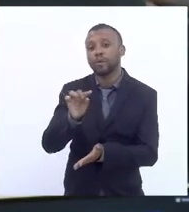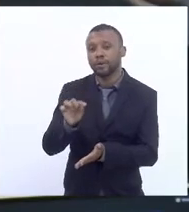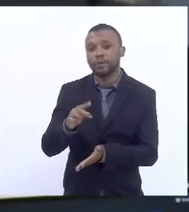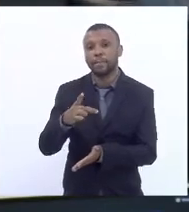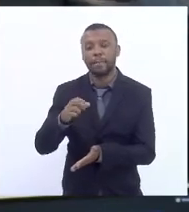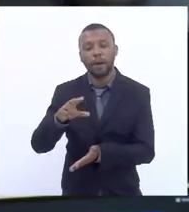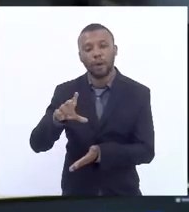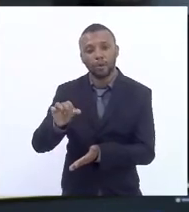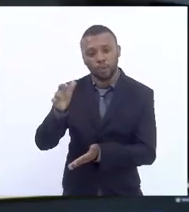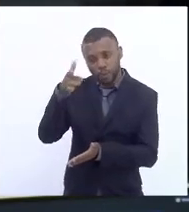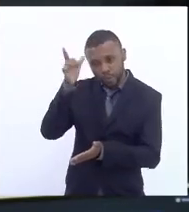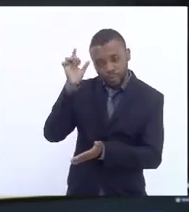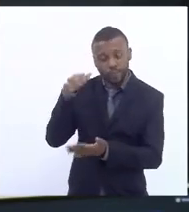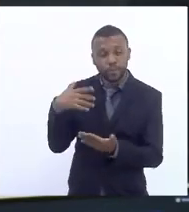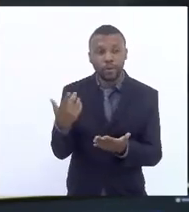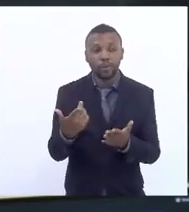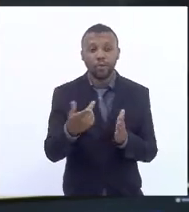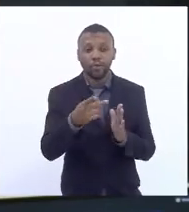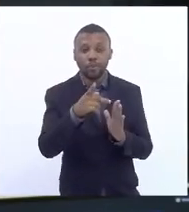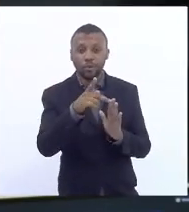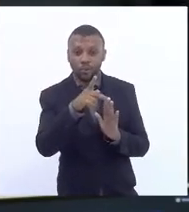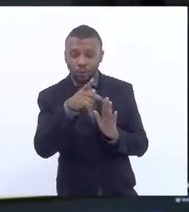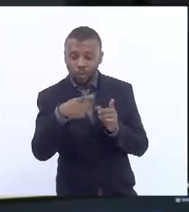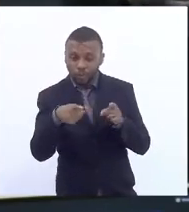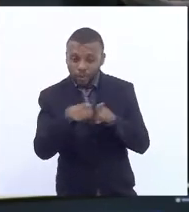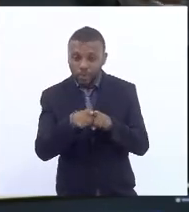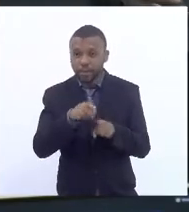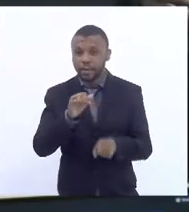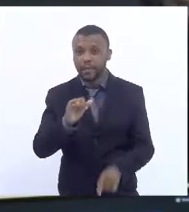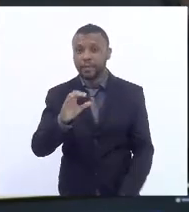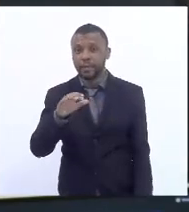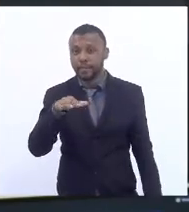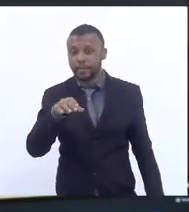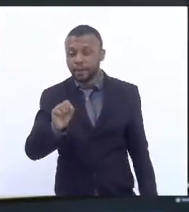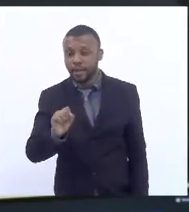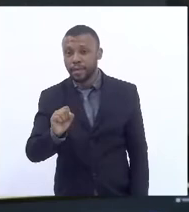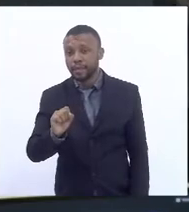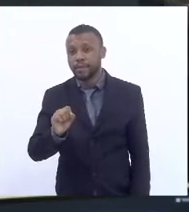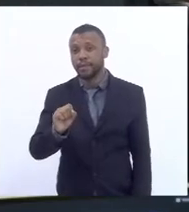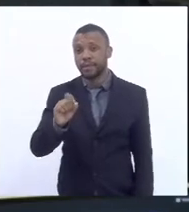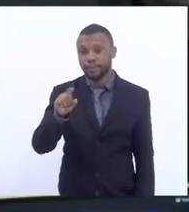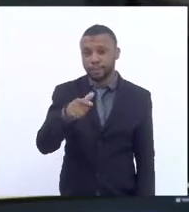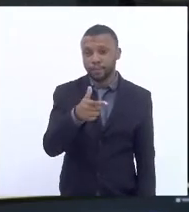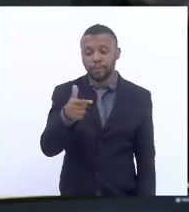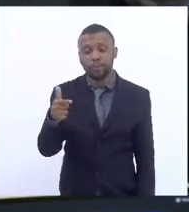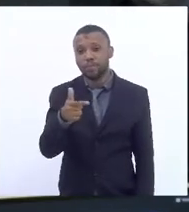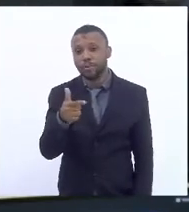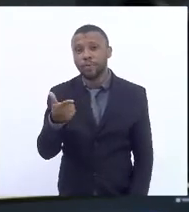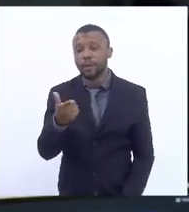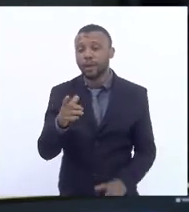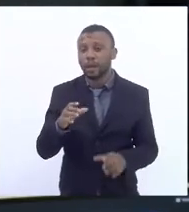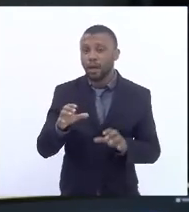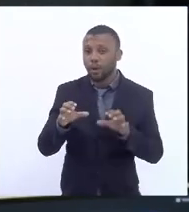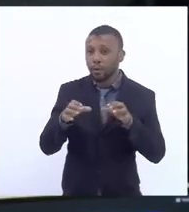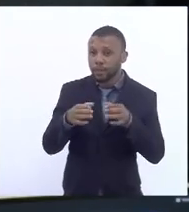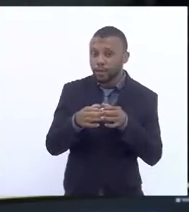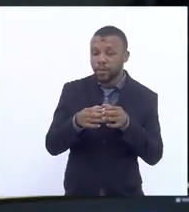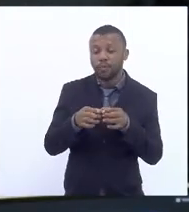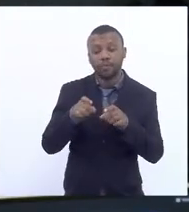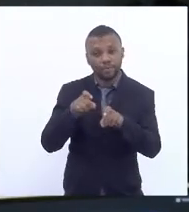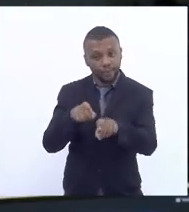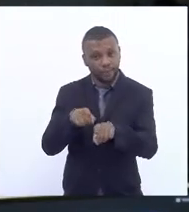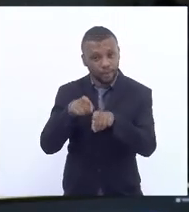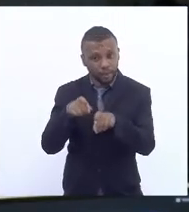convênio ICMS 12 de 22 foi editado pelo Confaes em 17 de